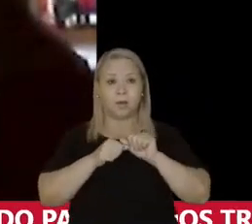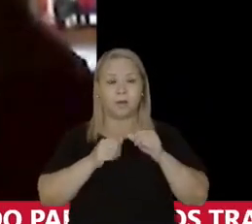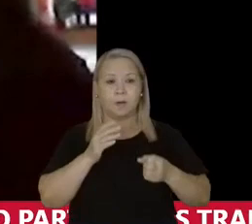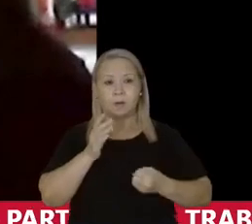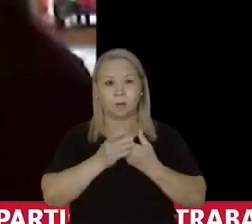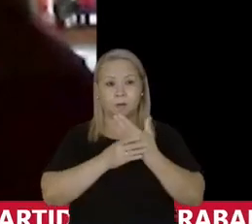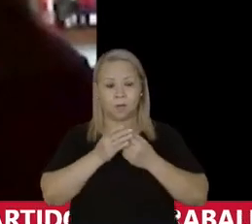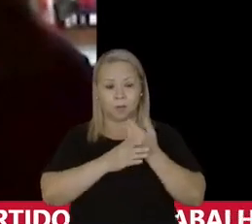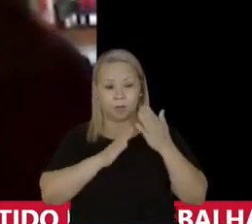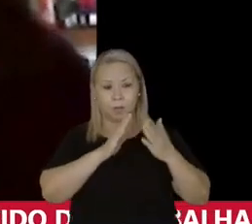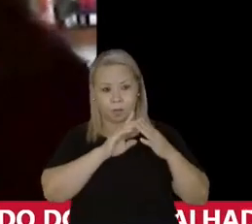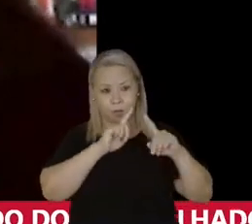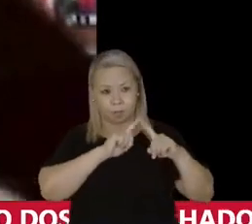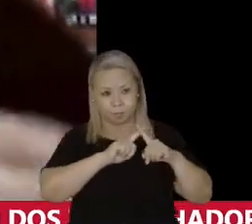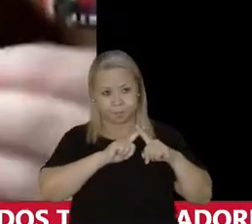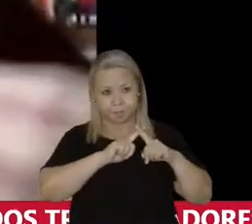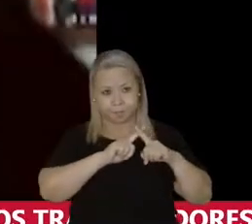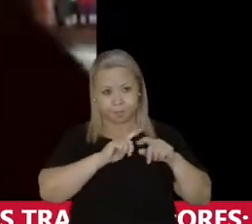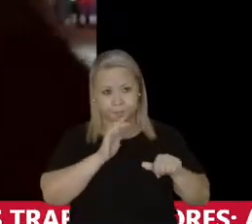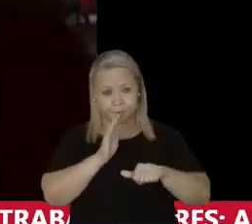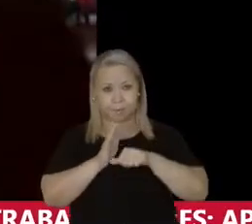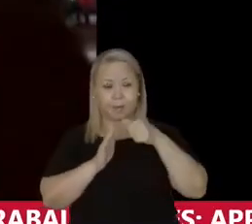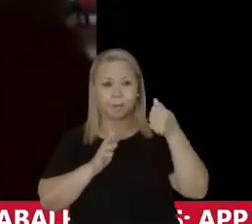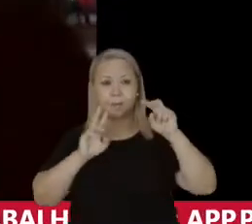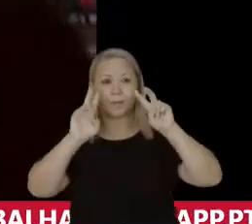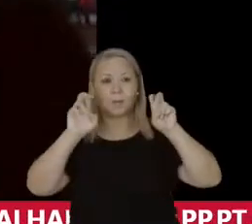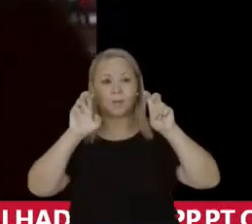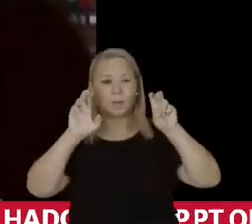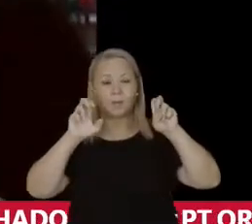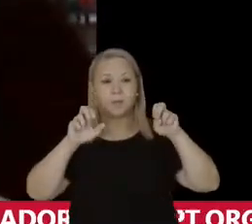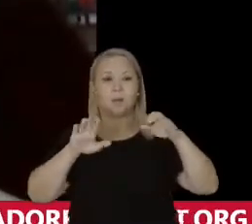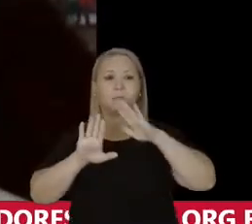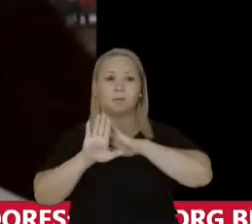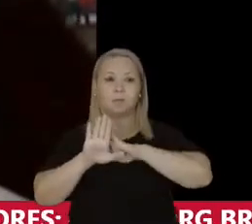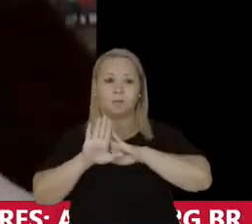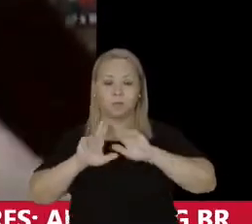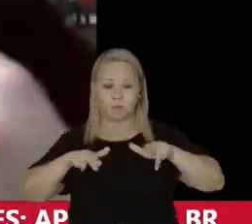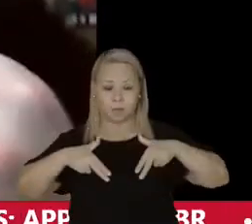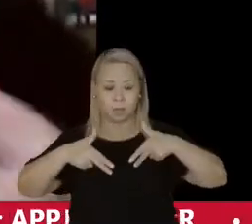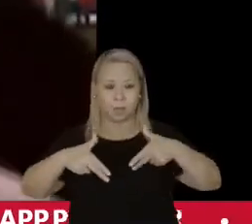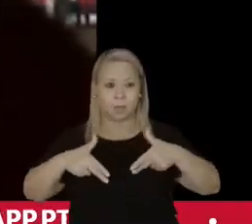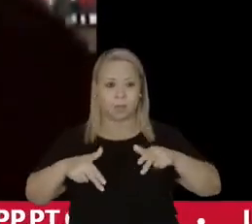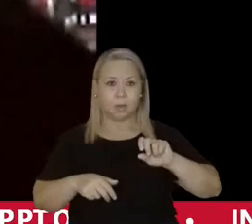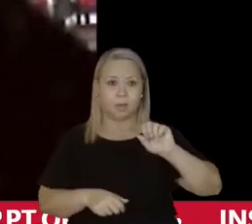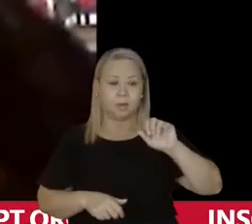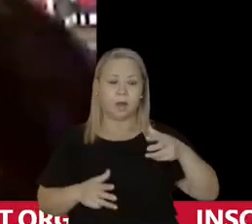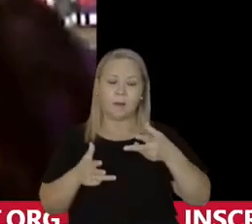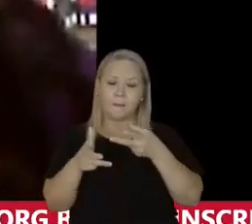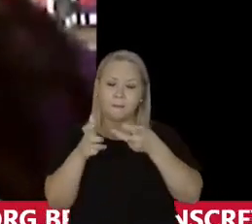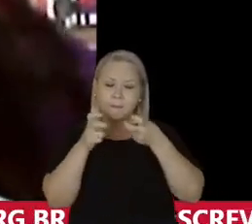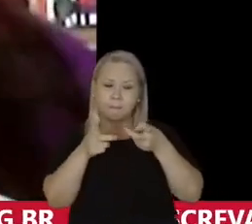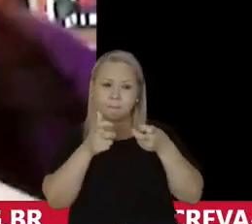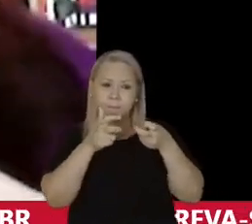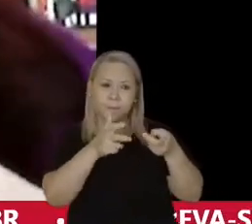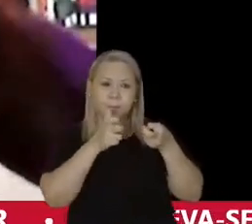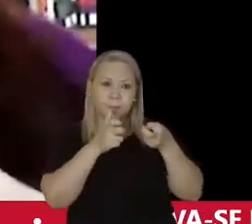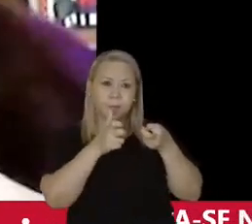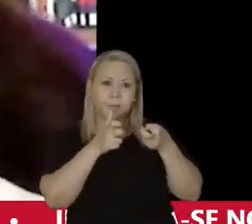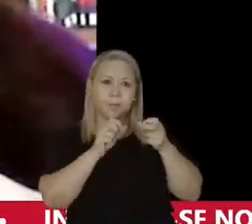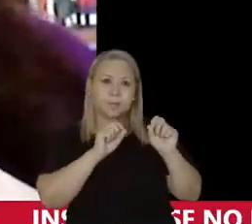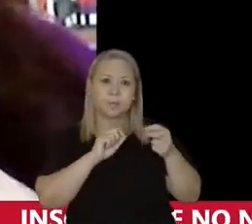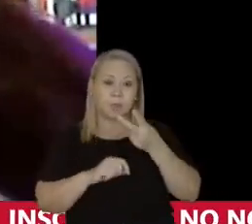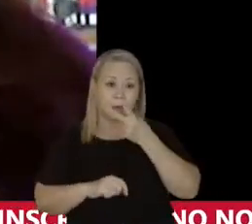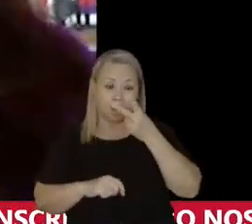berço católico, né? A primeira vez que o termo ideologia de gênero ele é percebido há